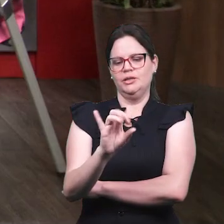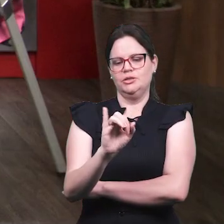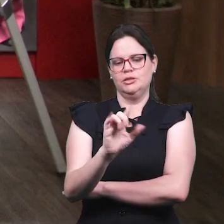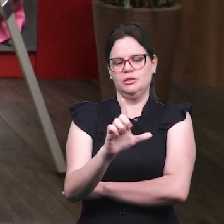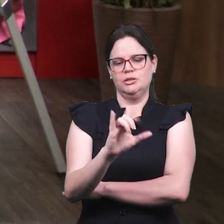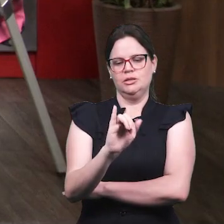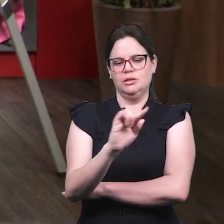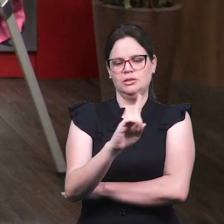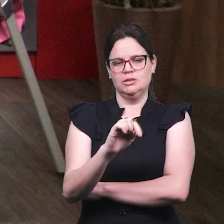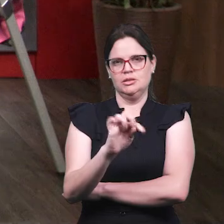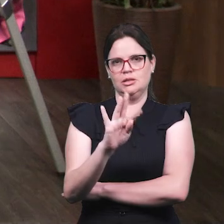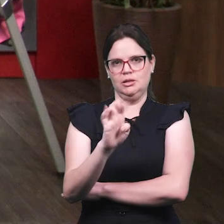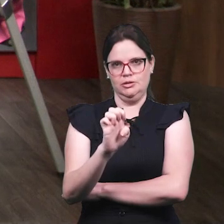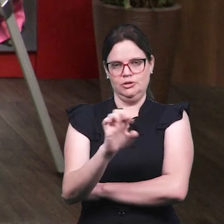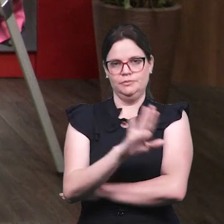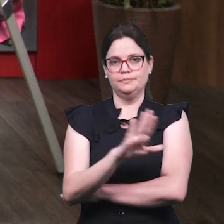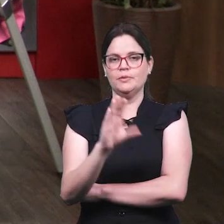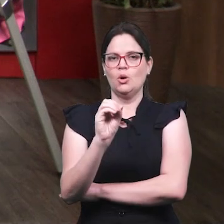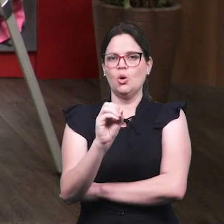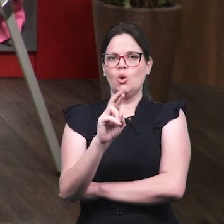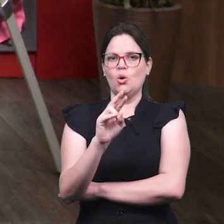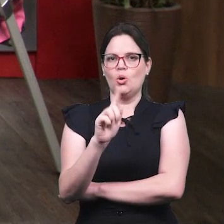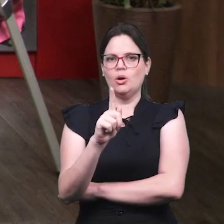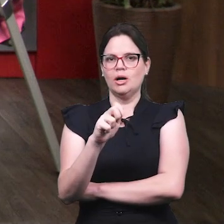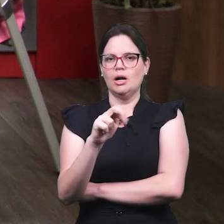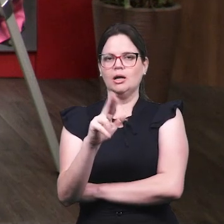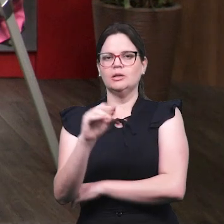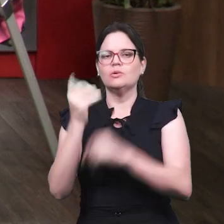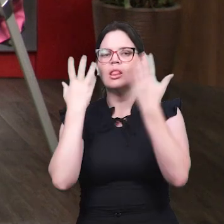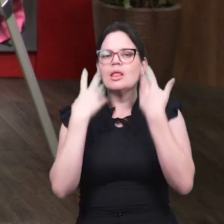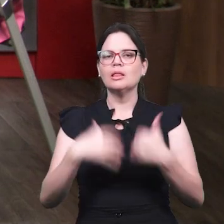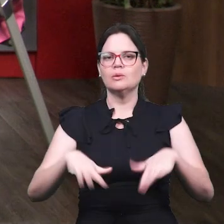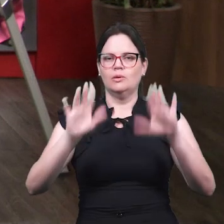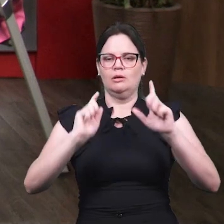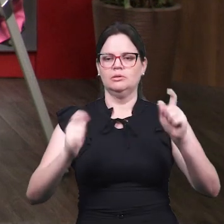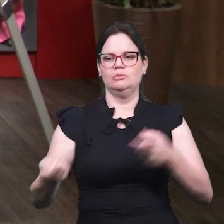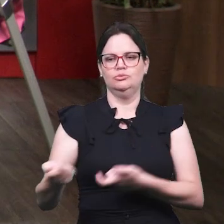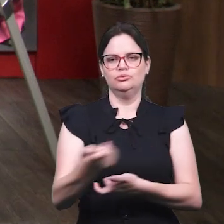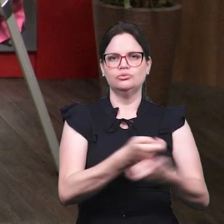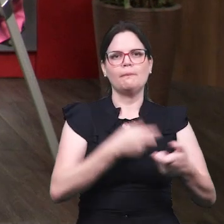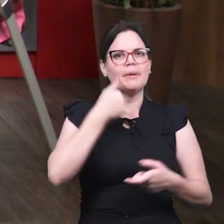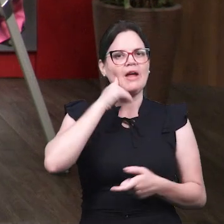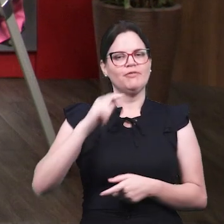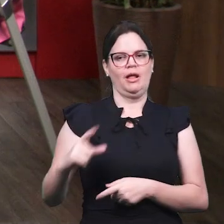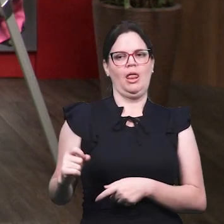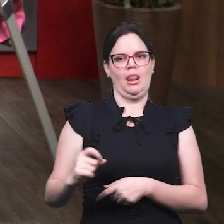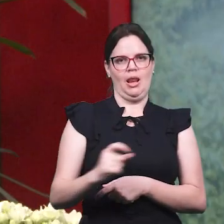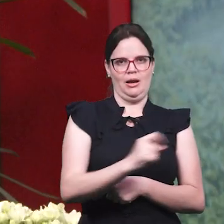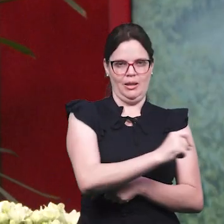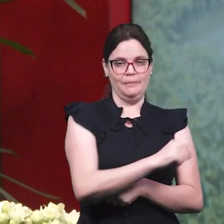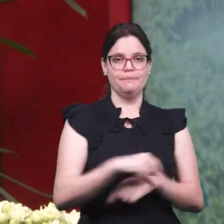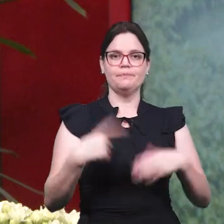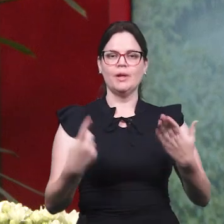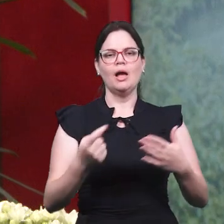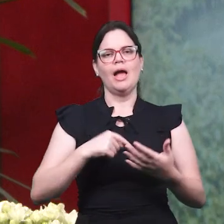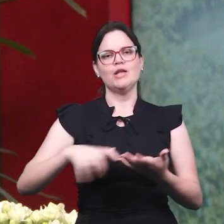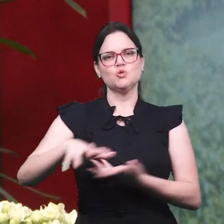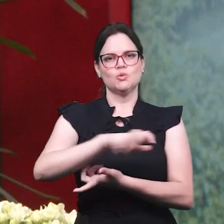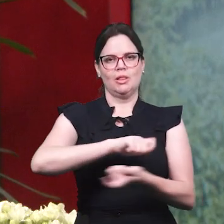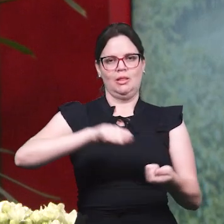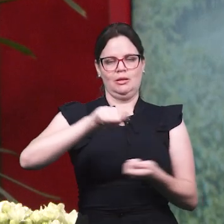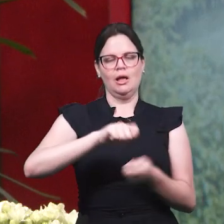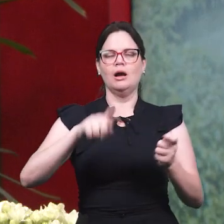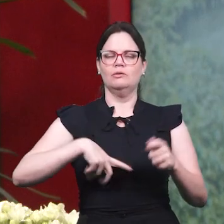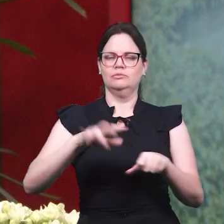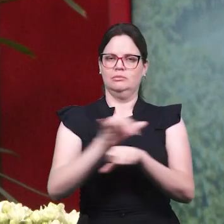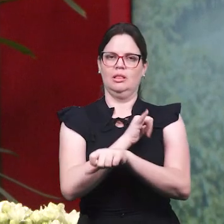muito tempo e é uma prática que ajuda, por exemplo, a gente manter uma agricultura sustentável. Então, é uma